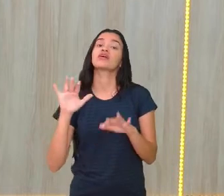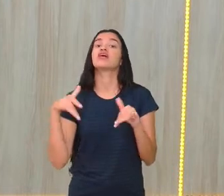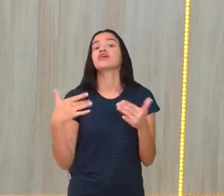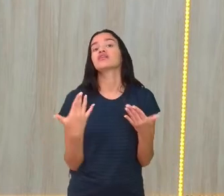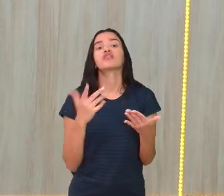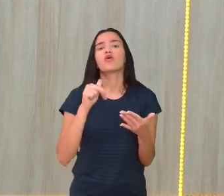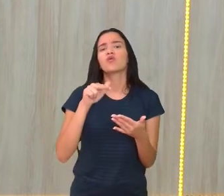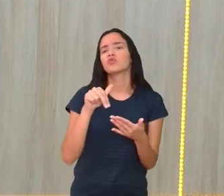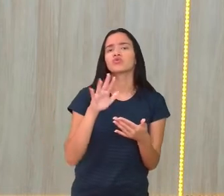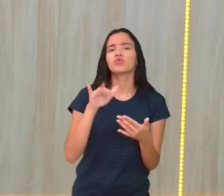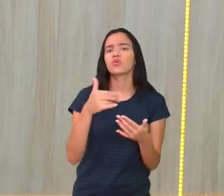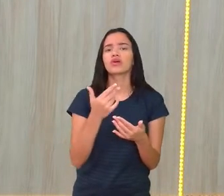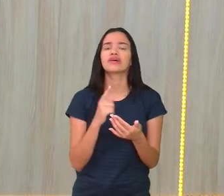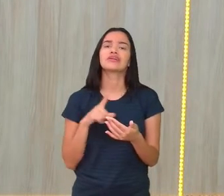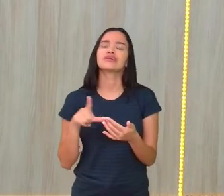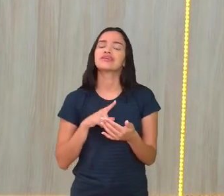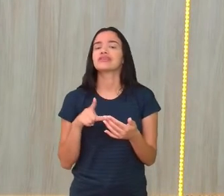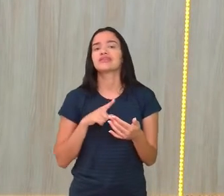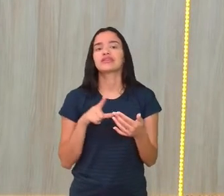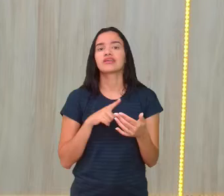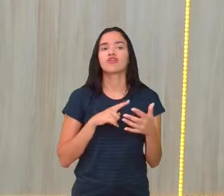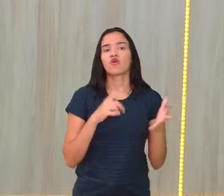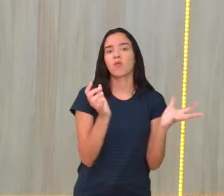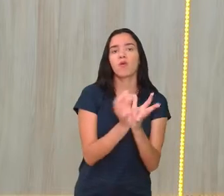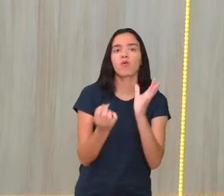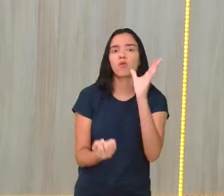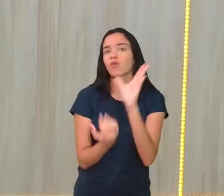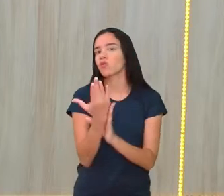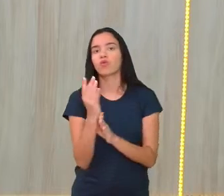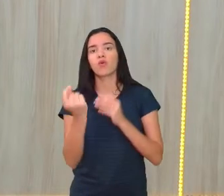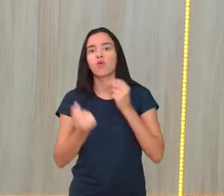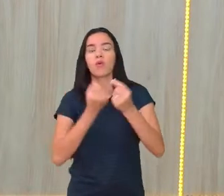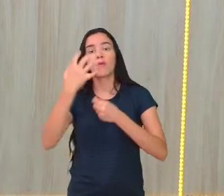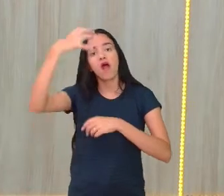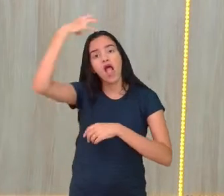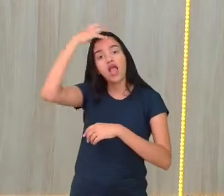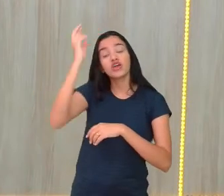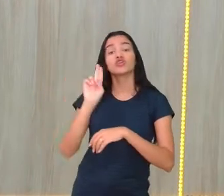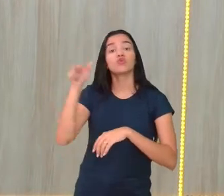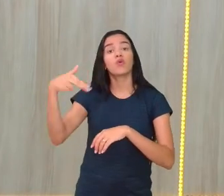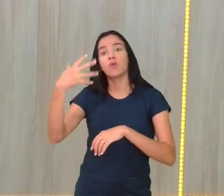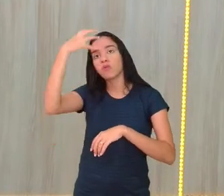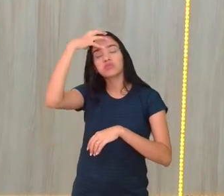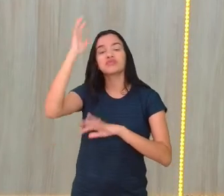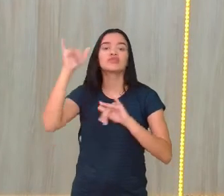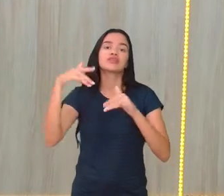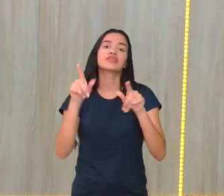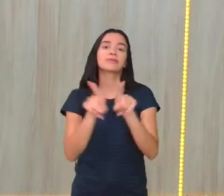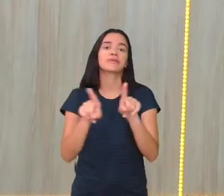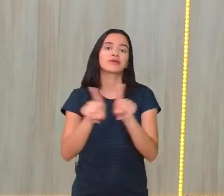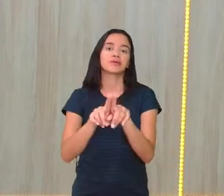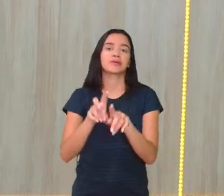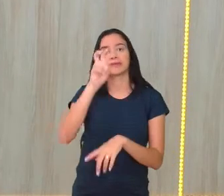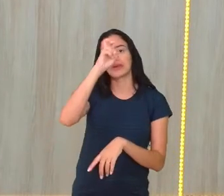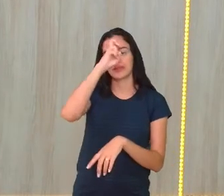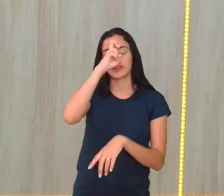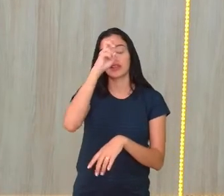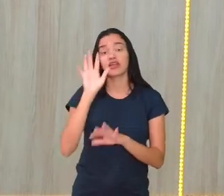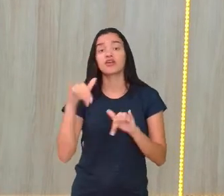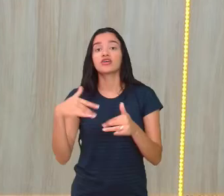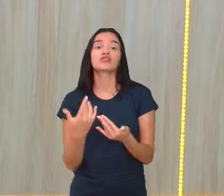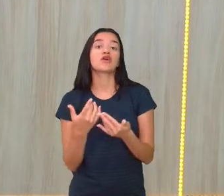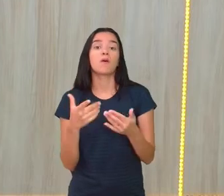então ela nunca se constituiu como um reino, né, como no caso de Israel, ou como um império como o Egito, né? Então o poder